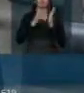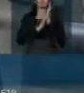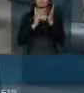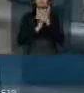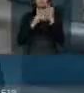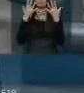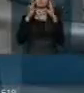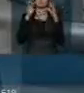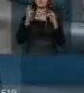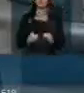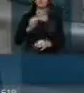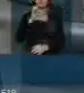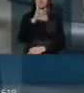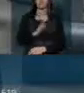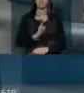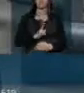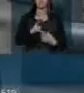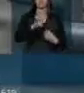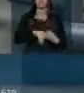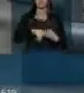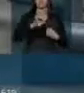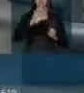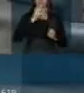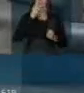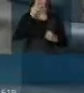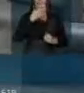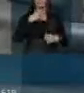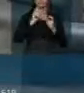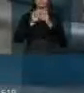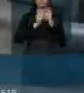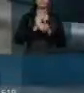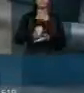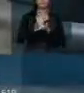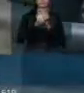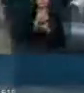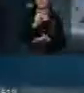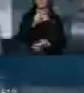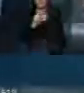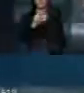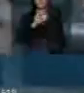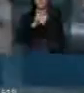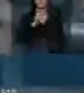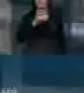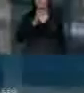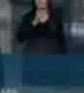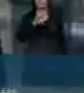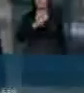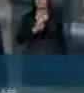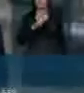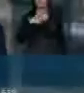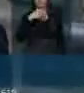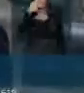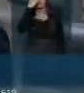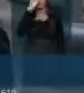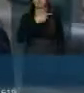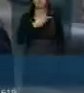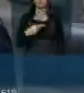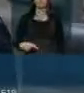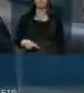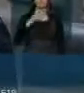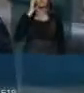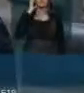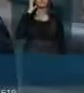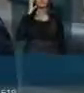certeza que o Brasil continua cada vez mais bem conduzindo esse processo de sustentabilidade que é a bandeira mundial. Muito obrigado, excelência. Parabéns ao presidente Dilma pela